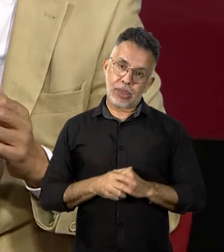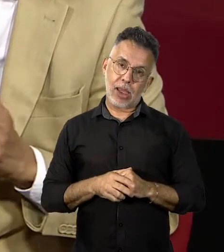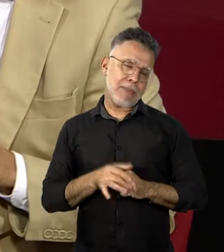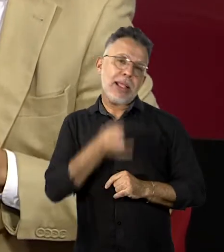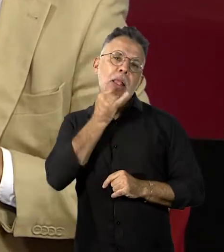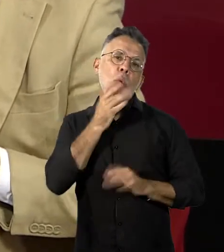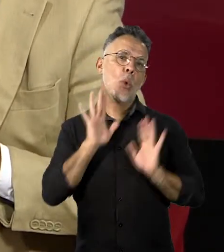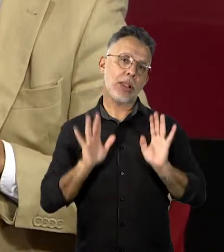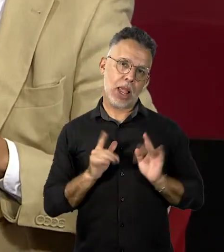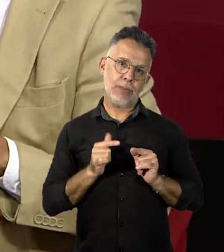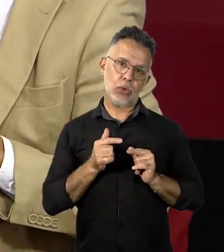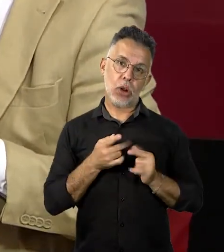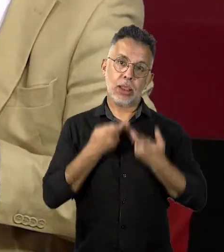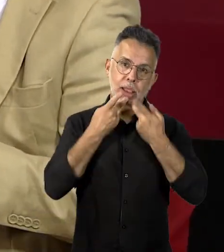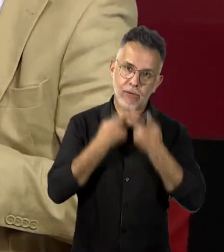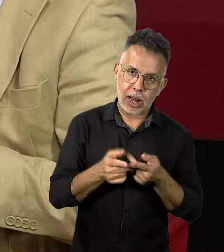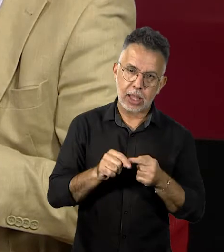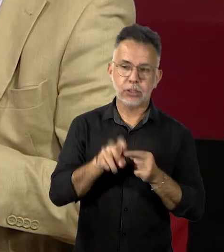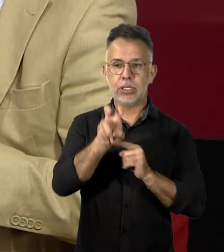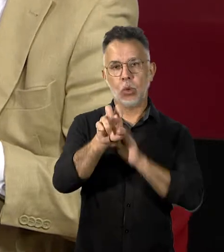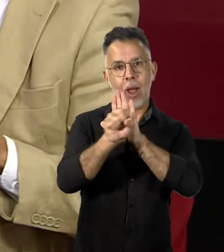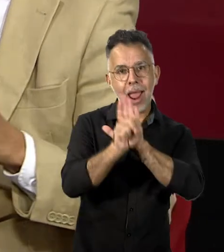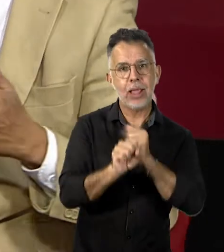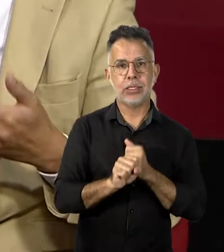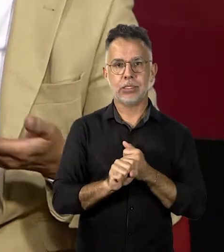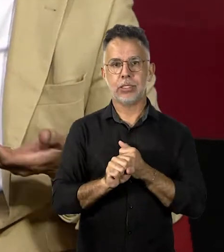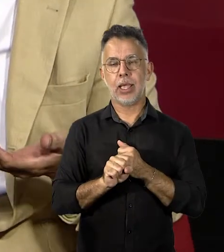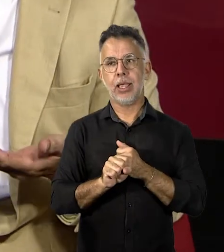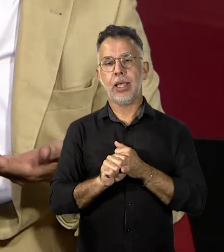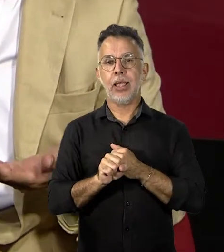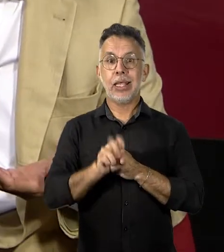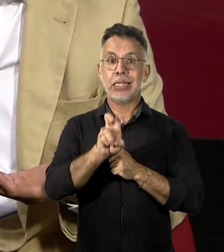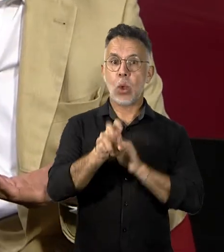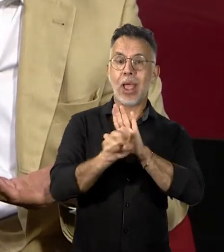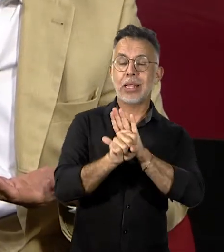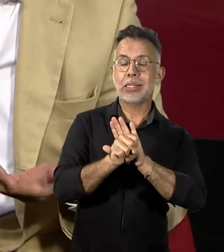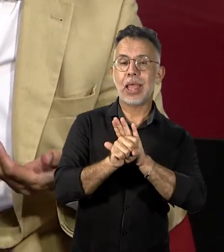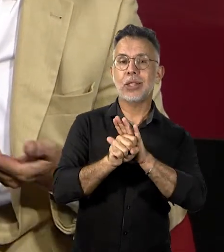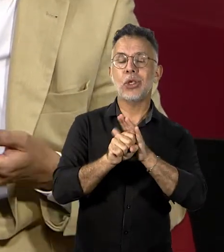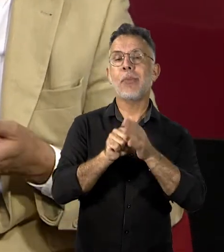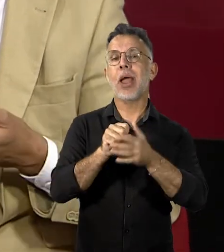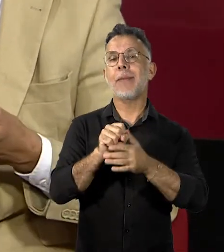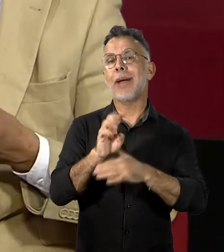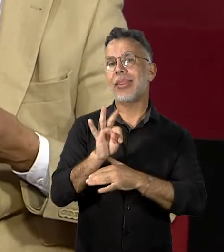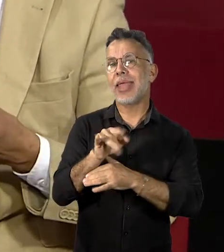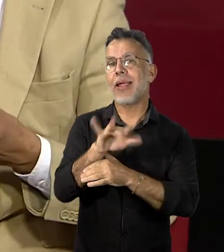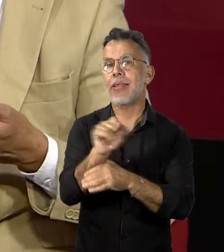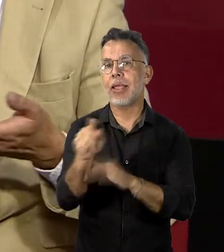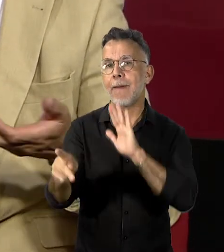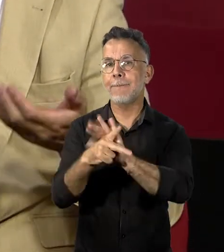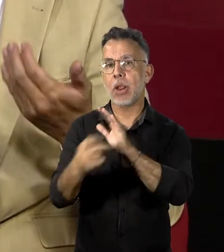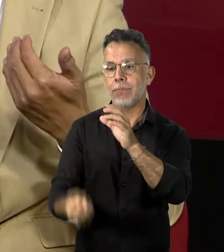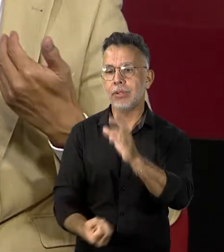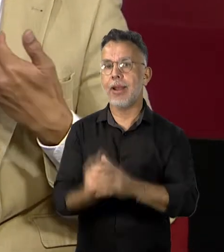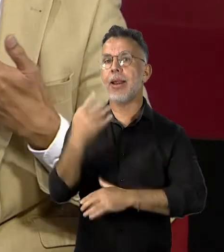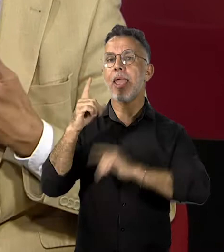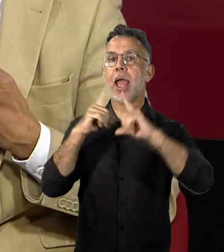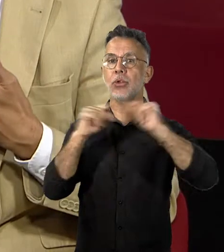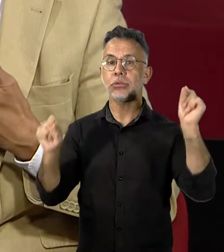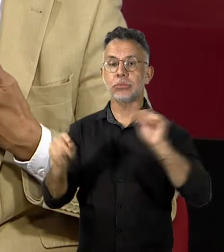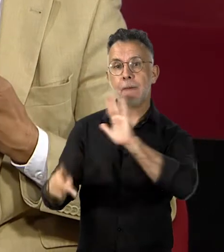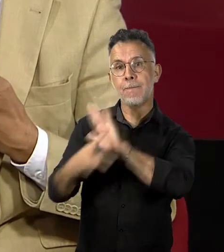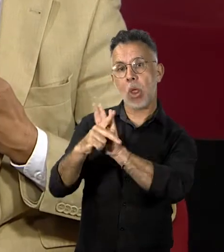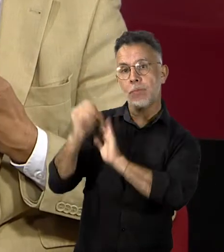foi só alguns exemplos, já que nós estamos falando do 5S, e o 5S é uma técnica desenvolvida lá no Japão, que existe algo de